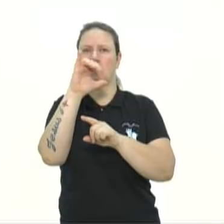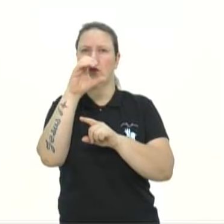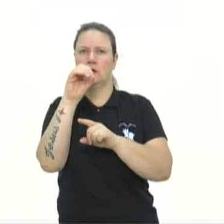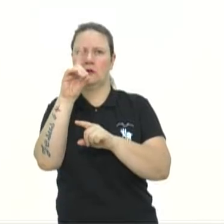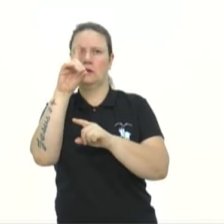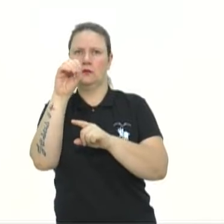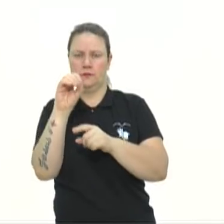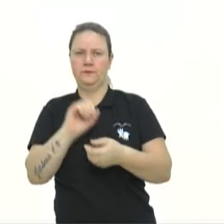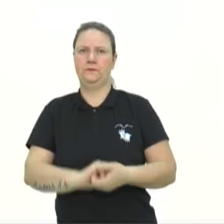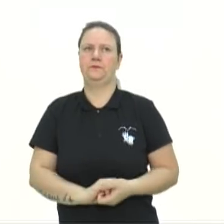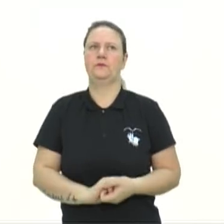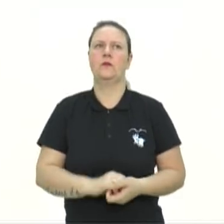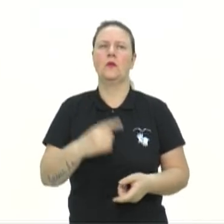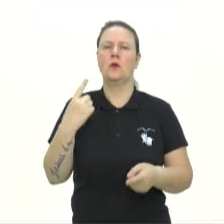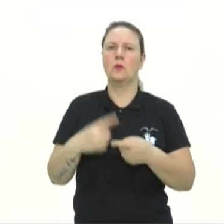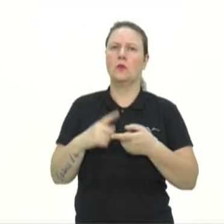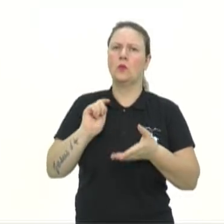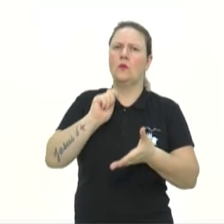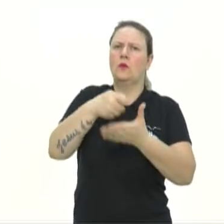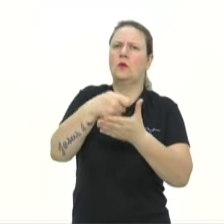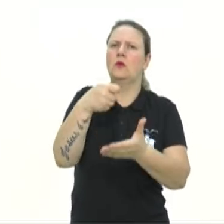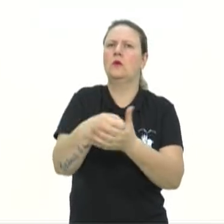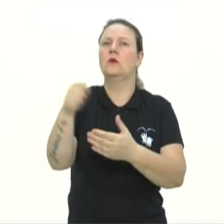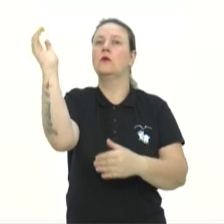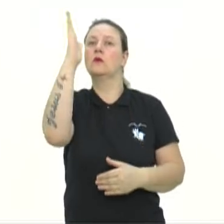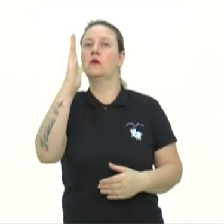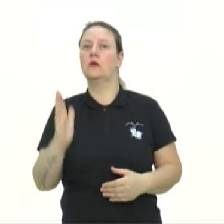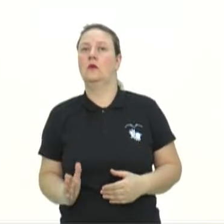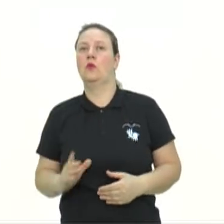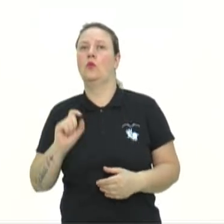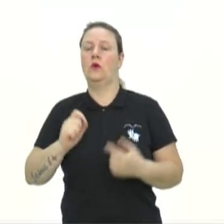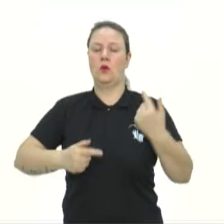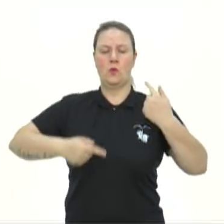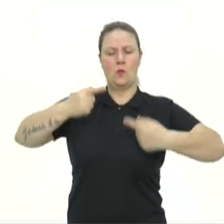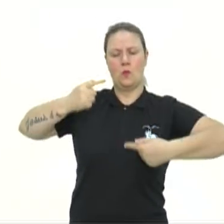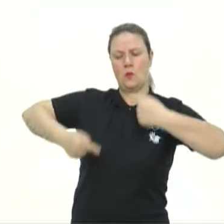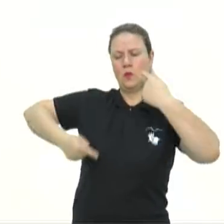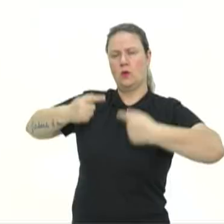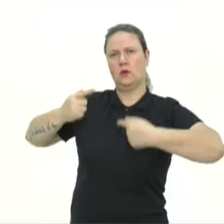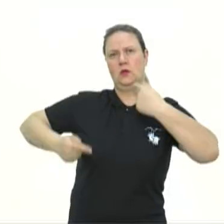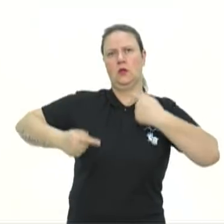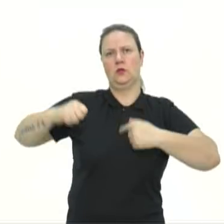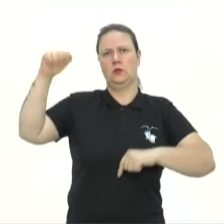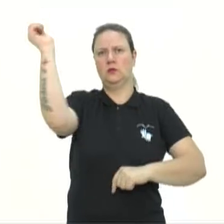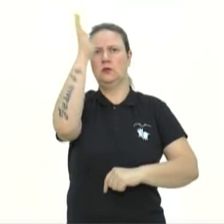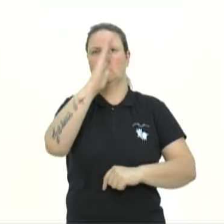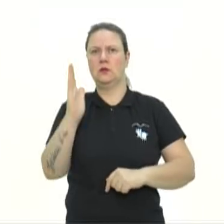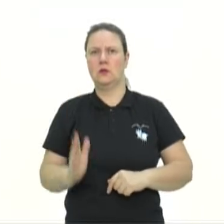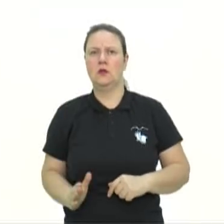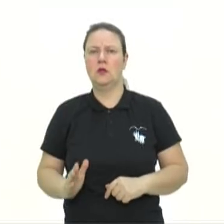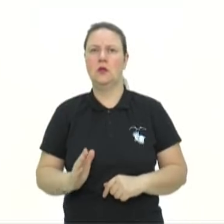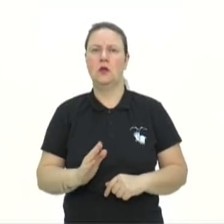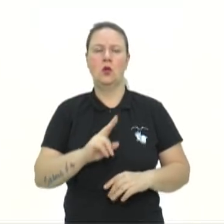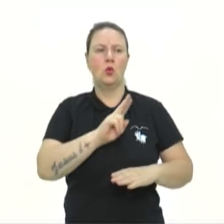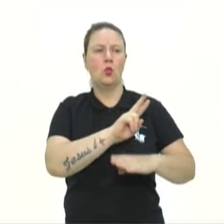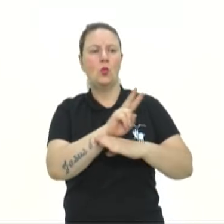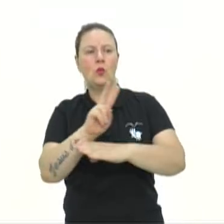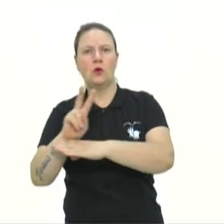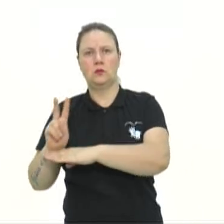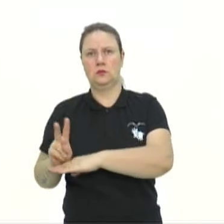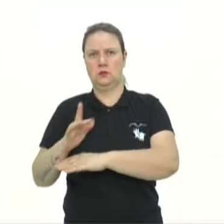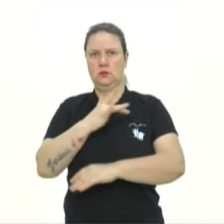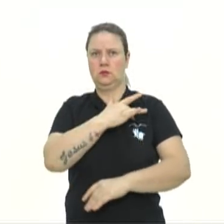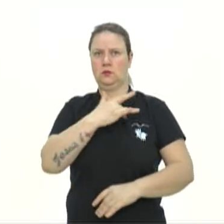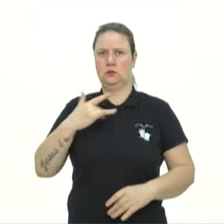sal é obrigatória no Brasil? Em atendimento à Política Nacional de Alimentação e Nutrição, o sal é o alimento selecionado